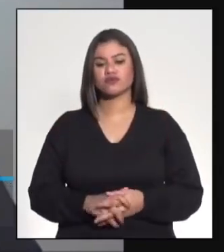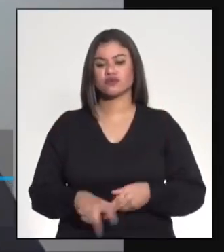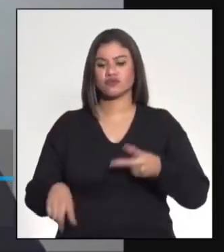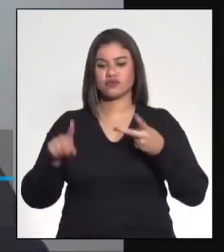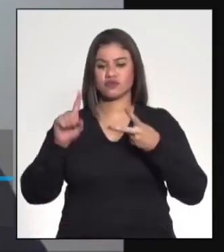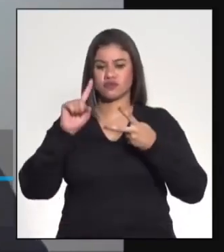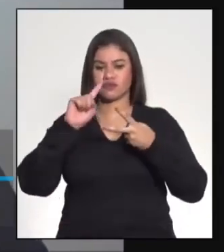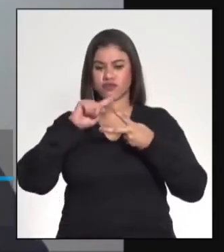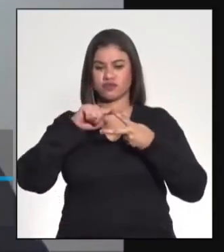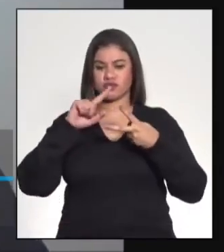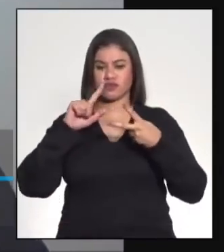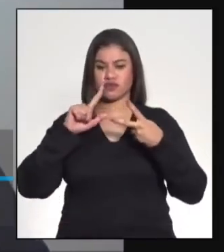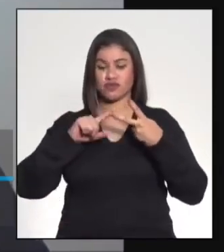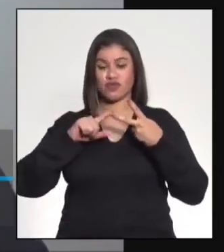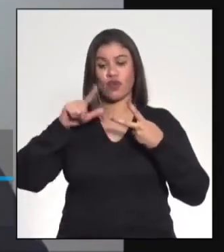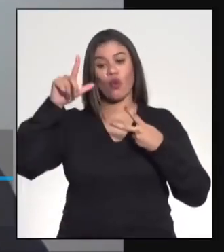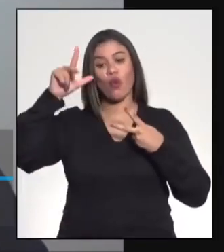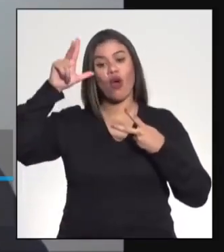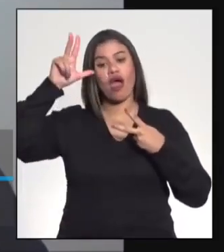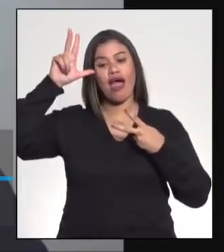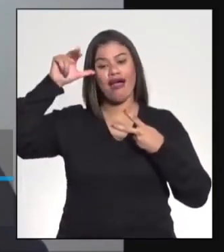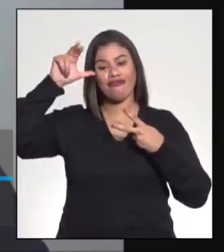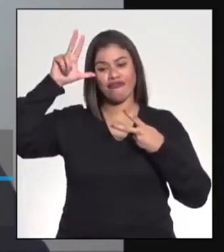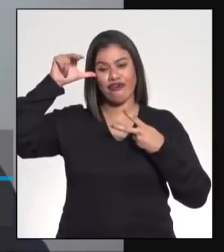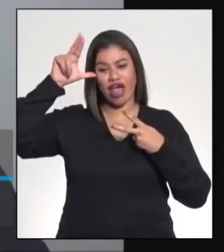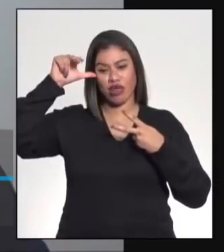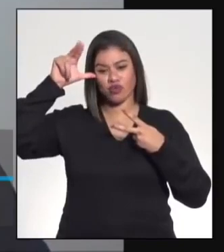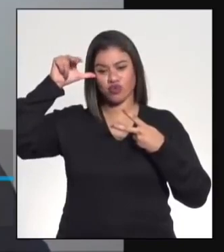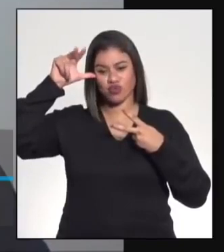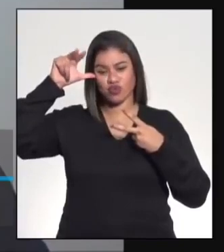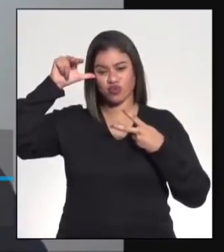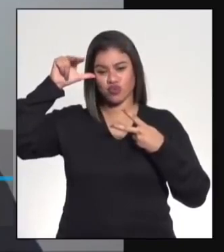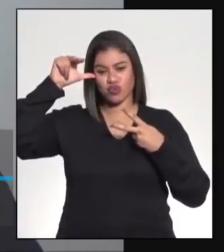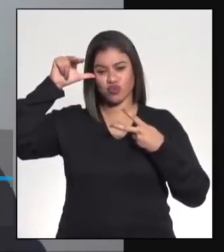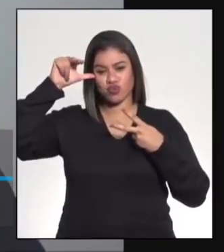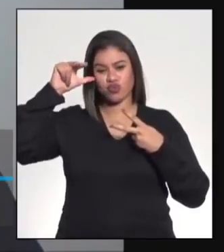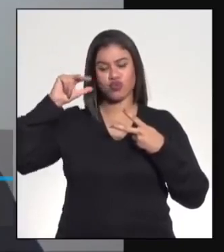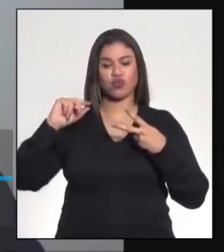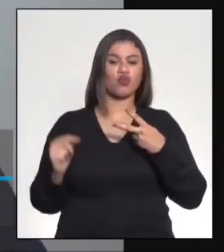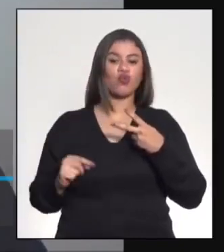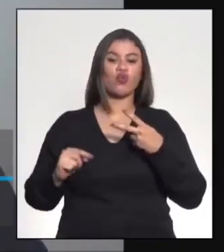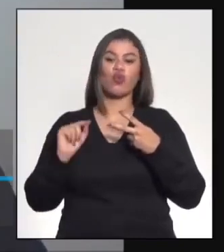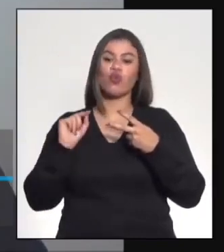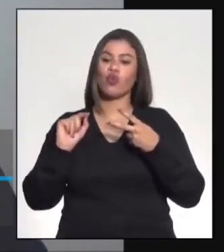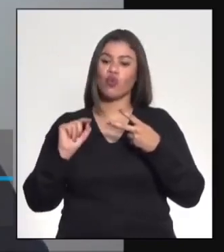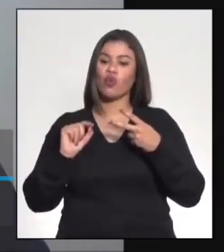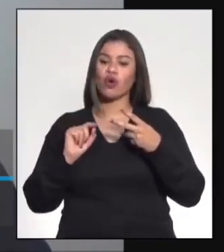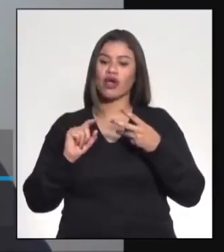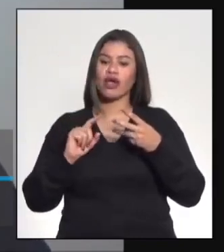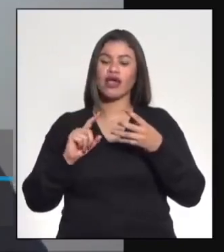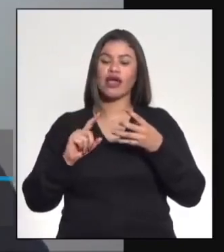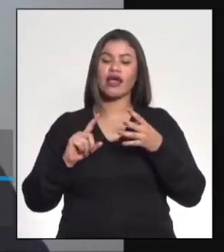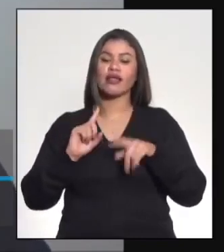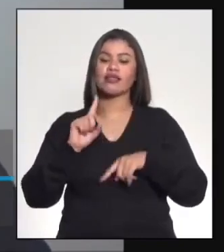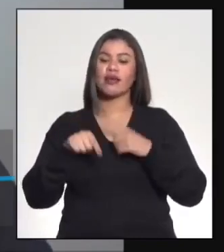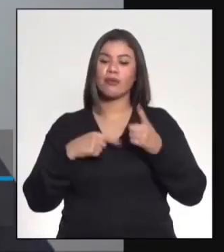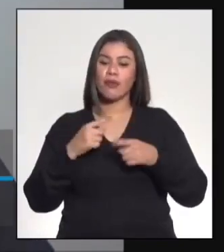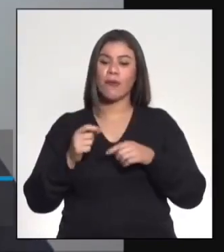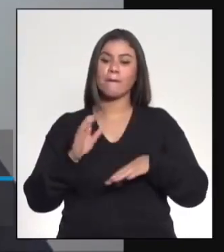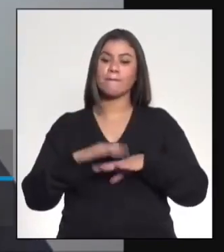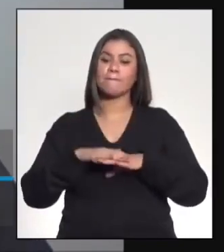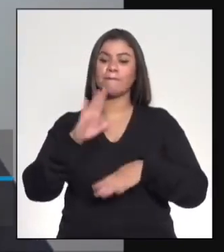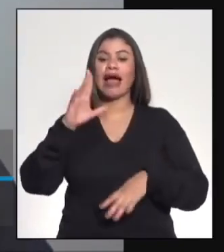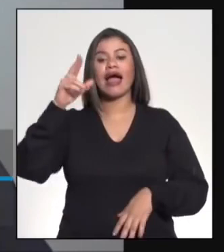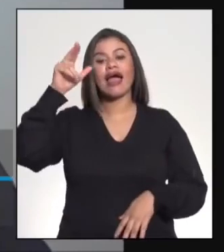2 cavalos, né? Ela conseguiria colocar 2 cavalos e aí ela colocaria mais cavalos para representar uma